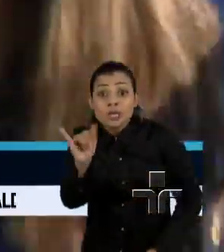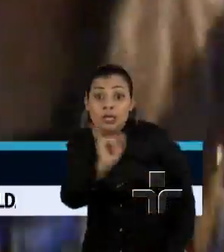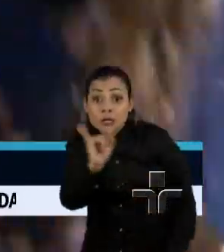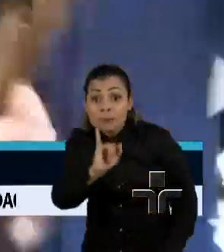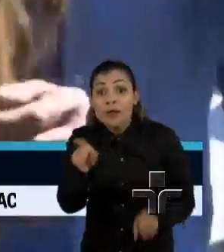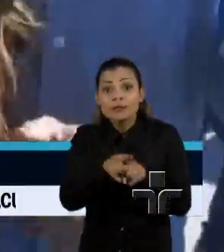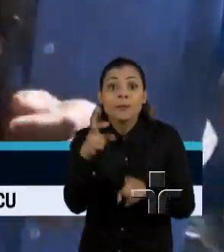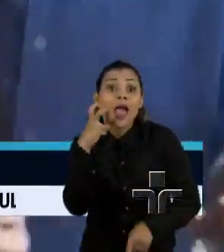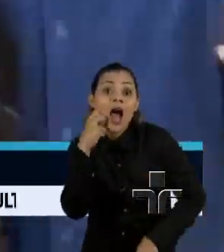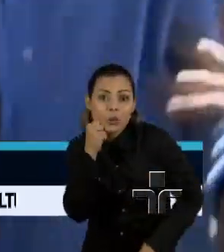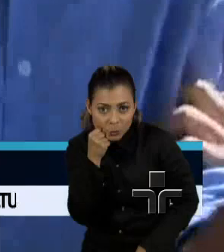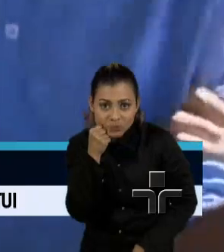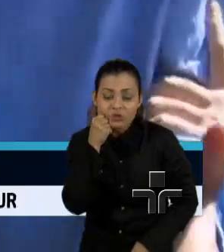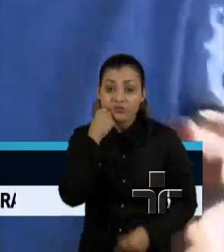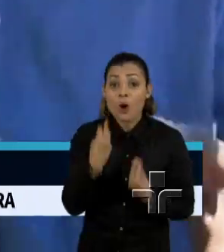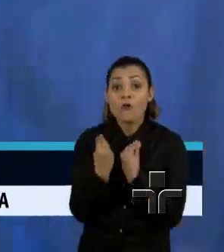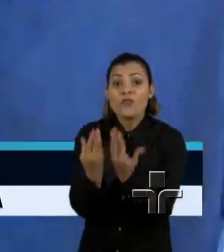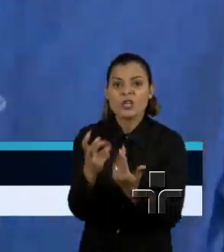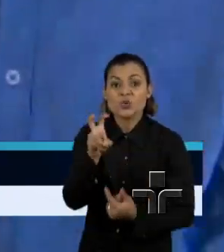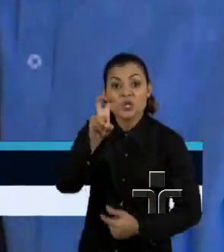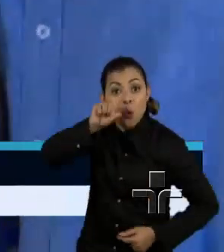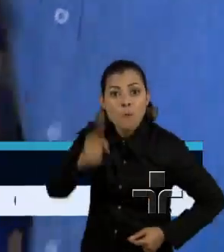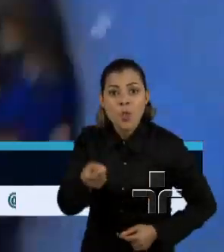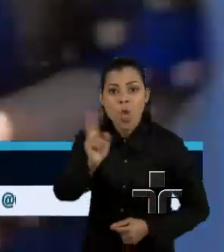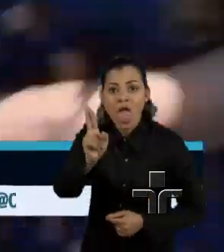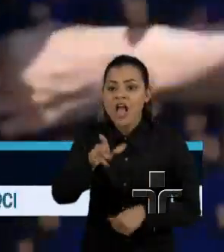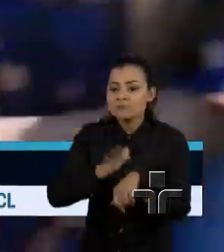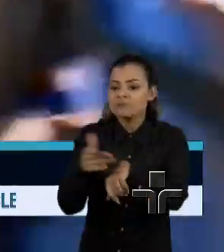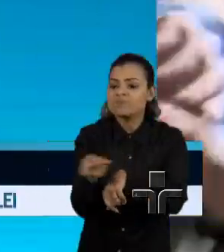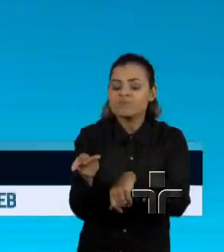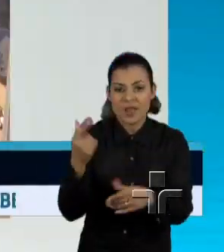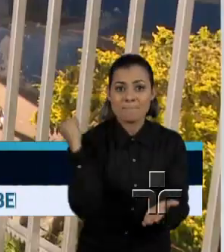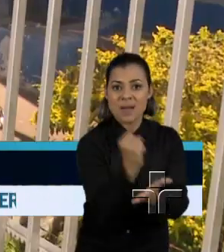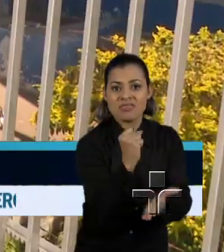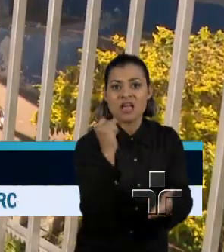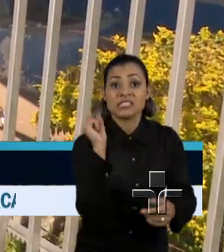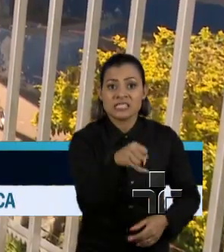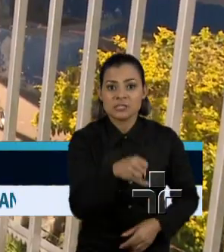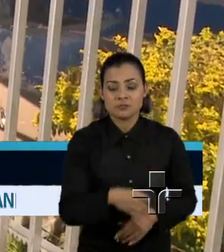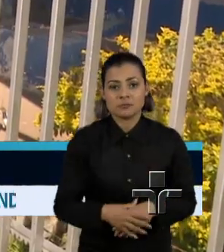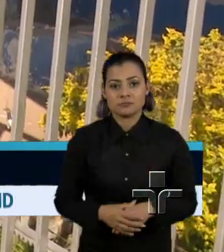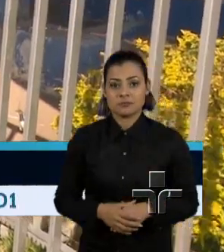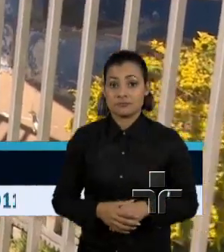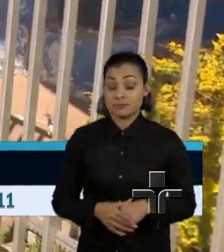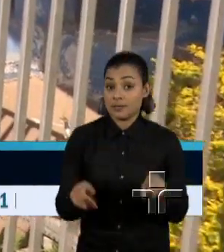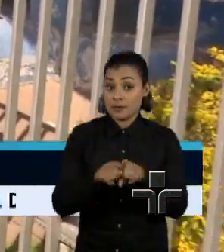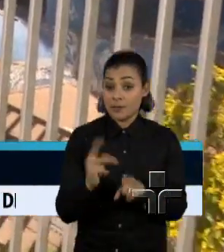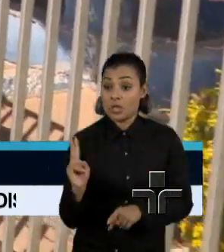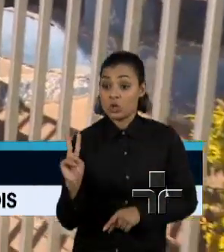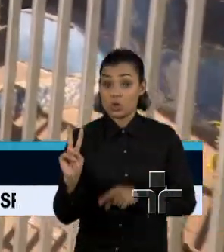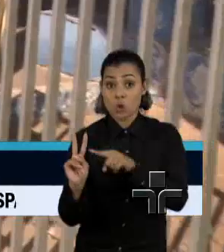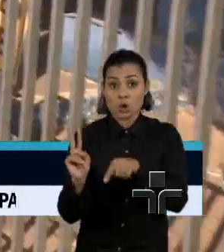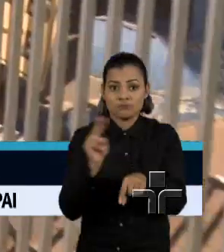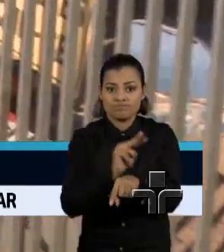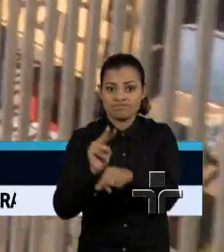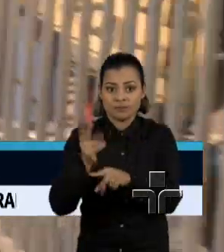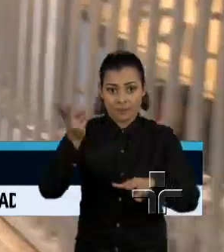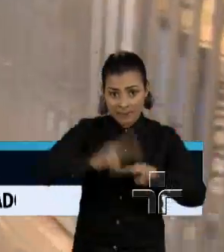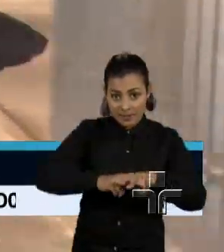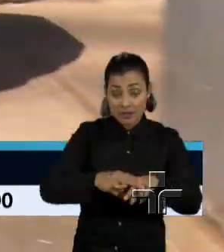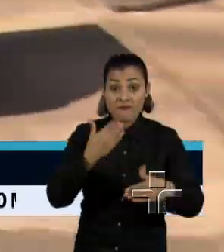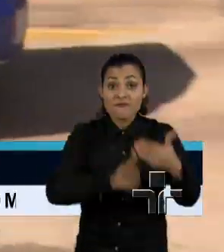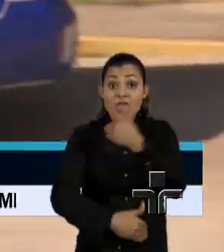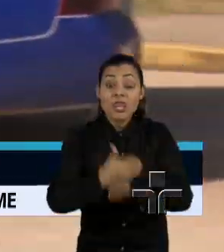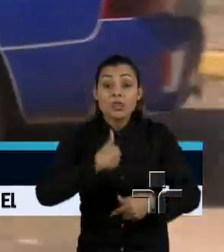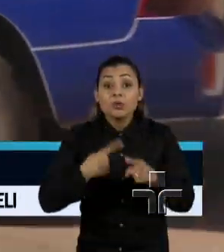adotivas havia oferecido R$5.000 para que cometesse o crime. 2 agentes penitenciários ficaram feridos em